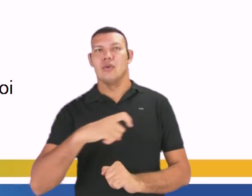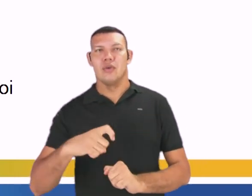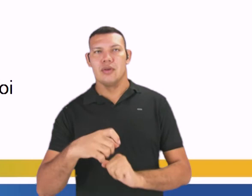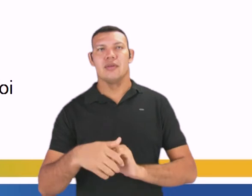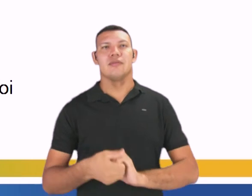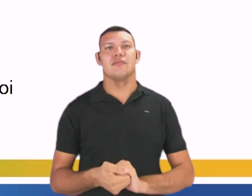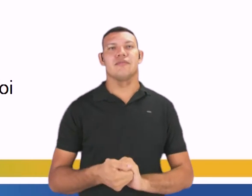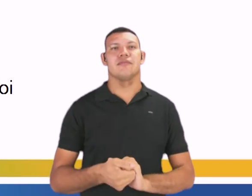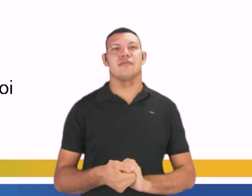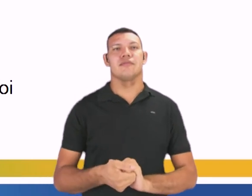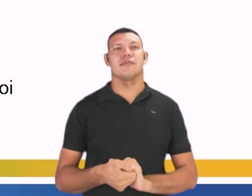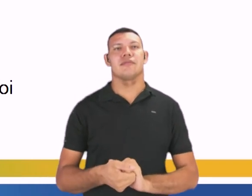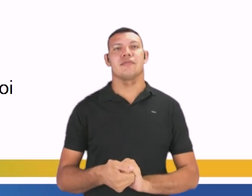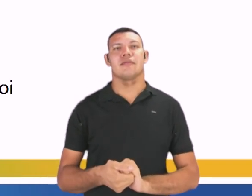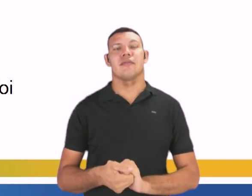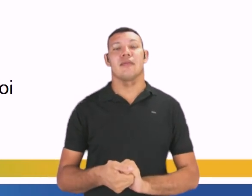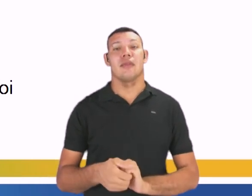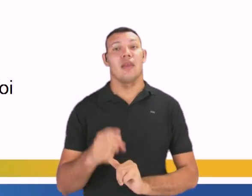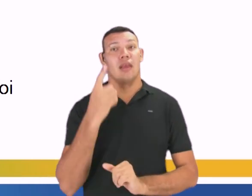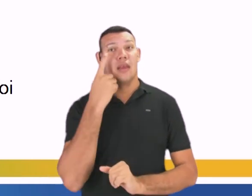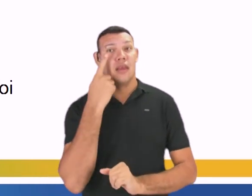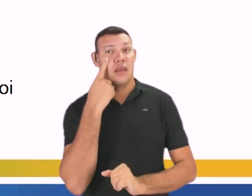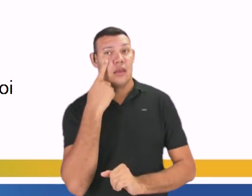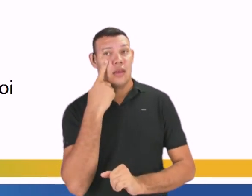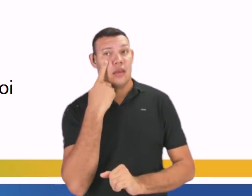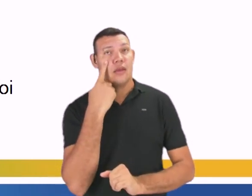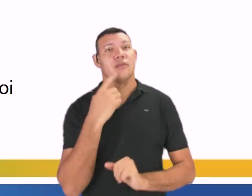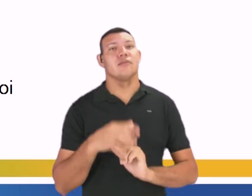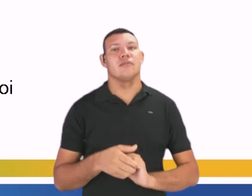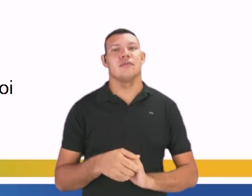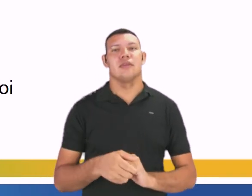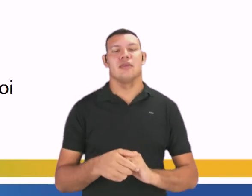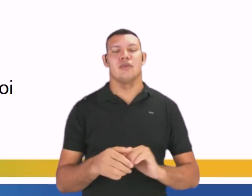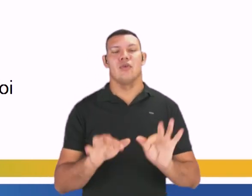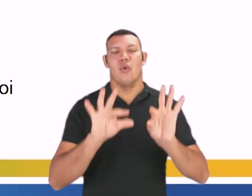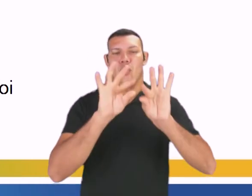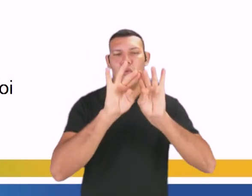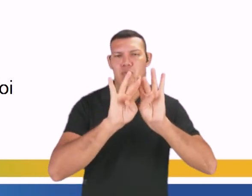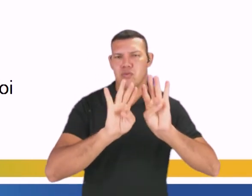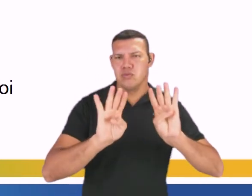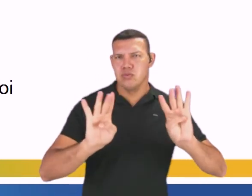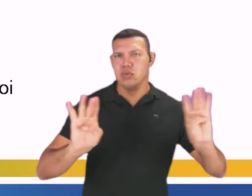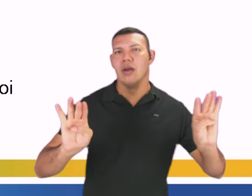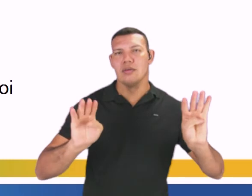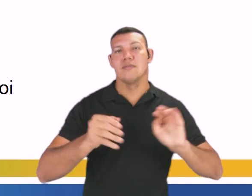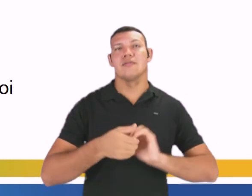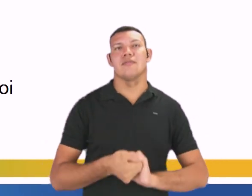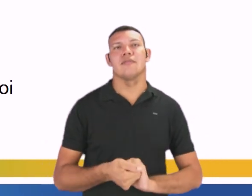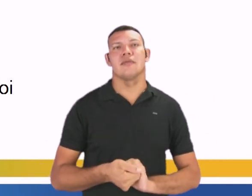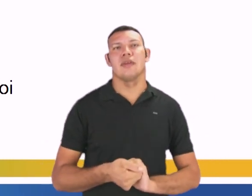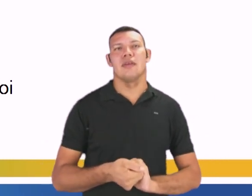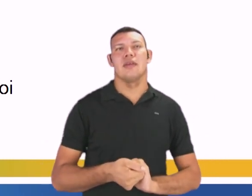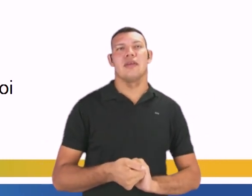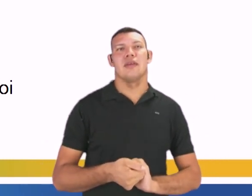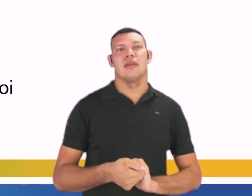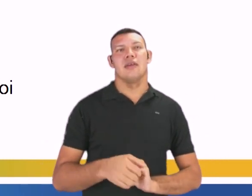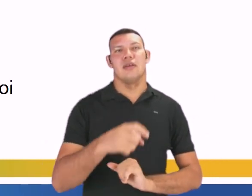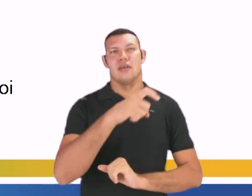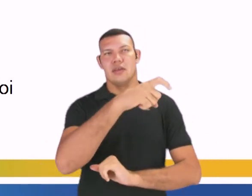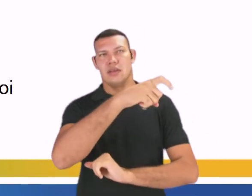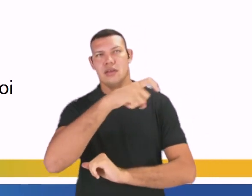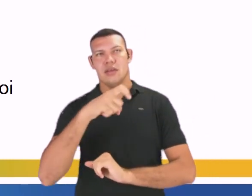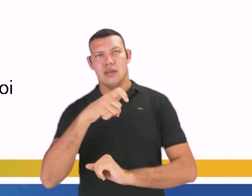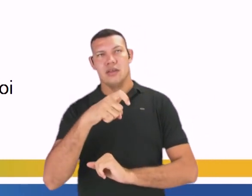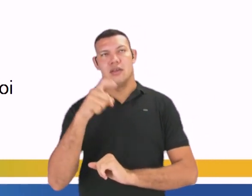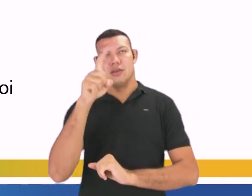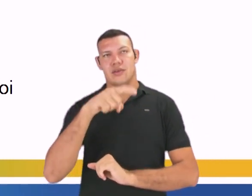4x igual a zero. Daí, gente, nós vamos ficar com a seguinte sentença da equação. X vezes menos x